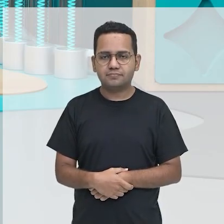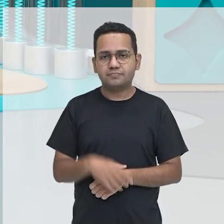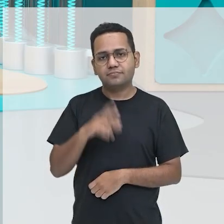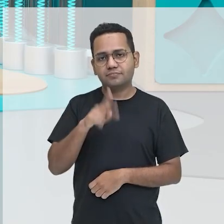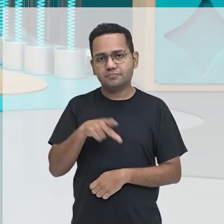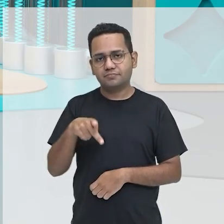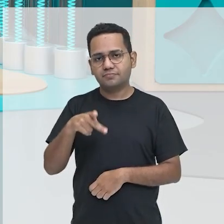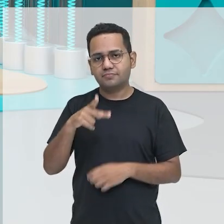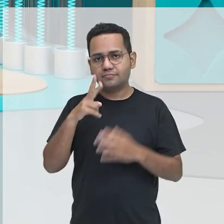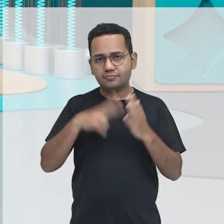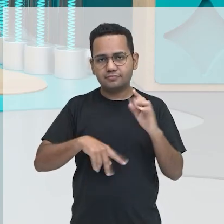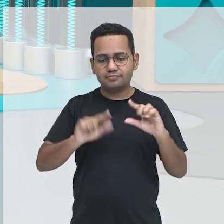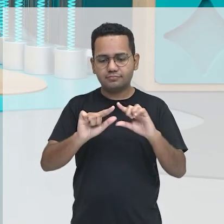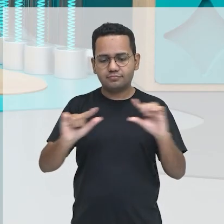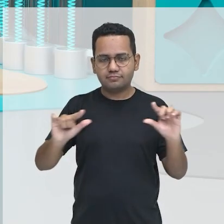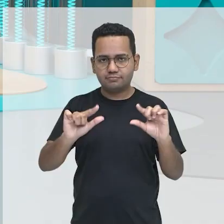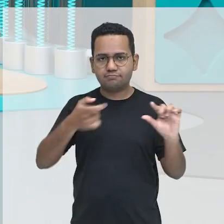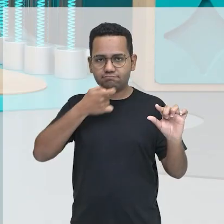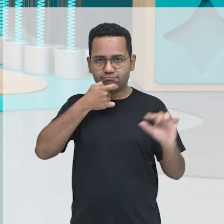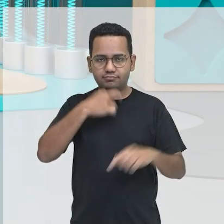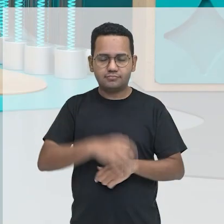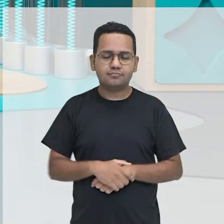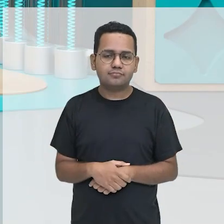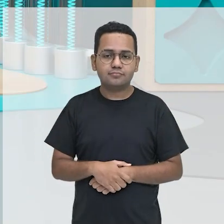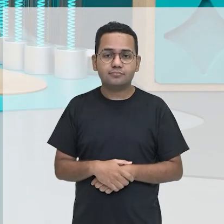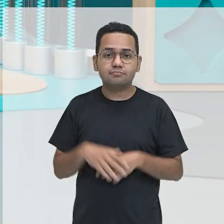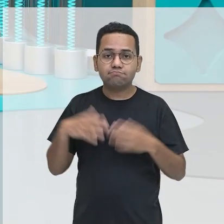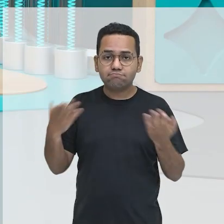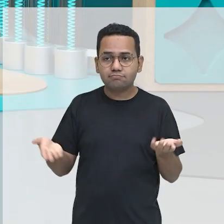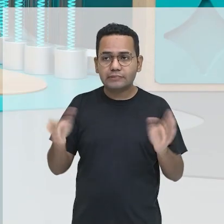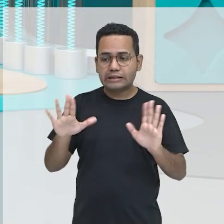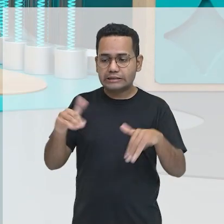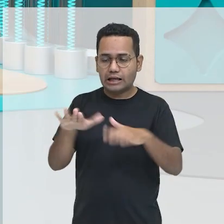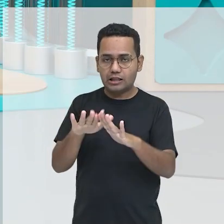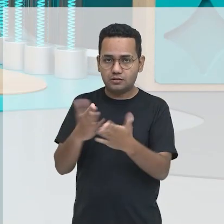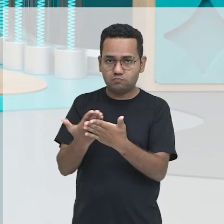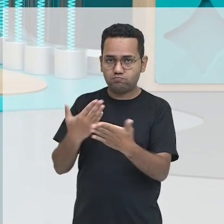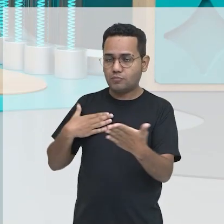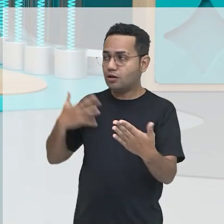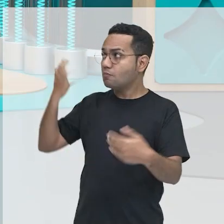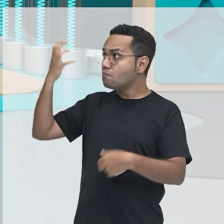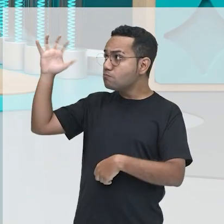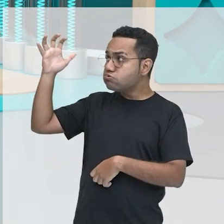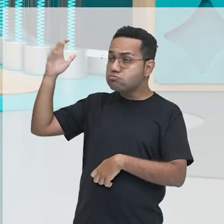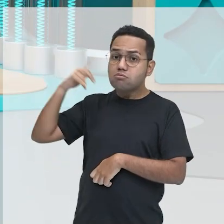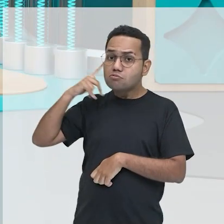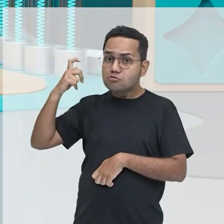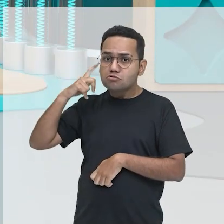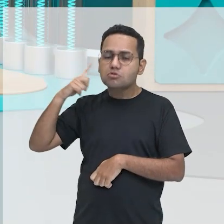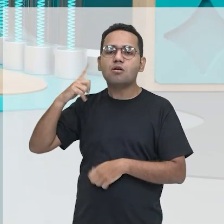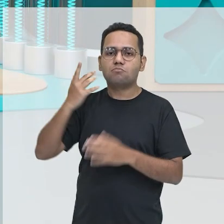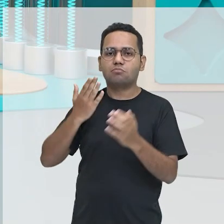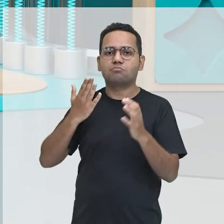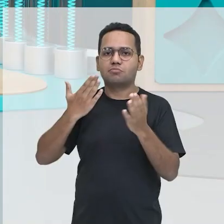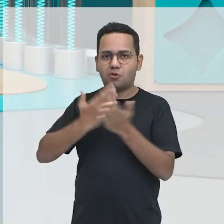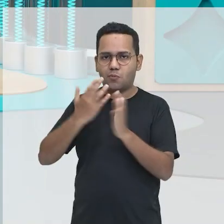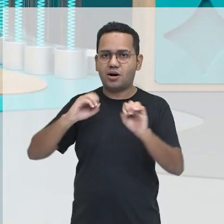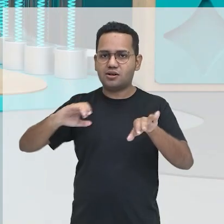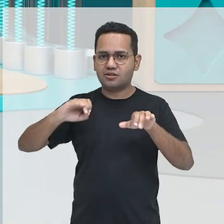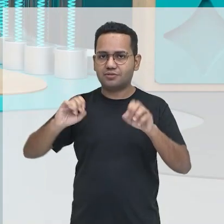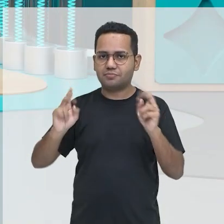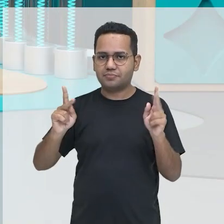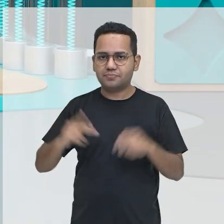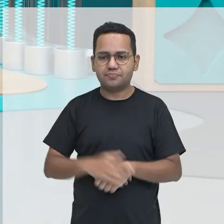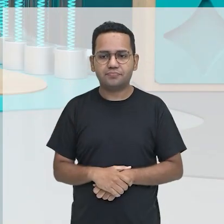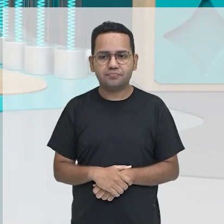quando o sino tocar, a sineta tocar, enfim, nós começaremos a aula. Então, a presença desse when, repare que é questão de